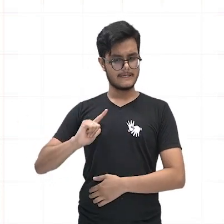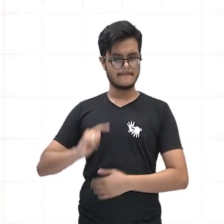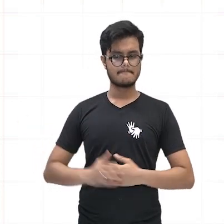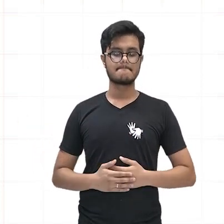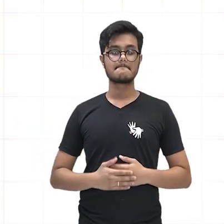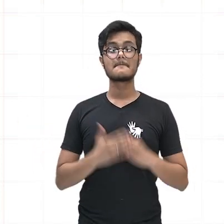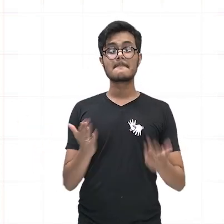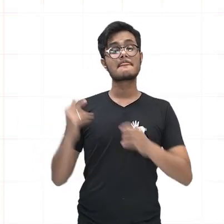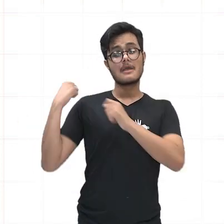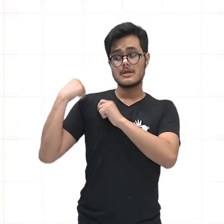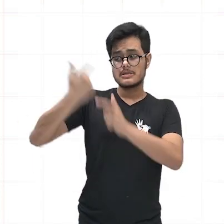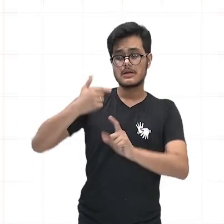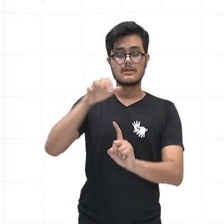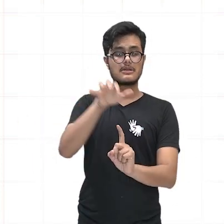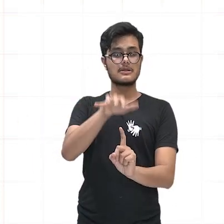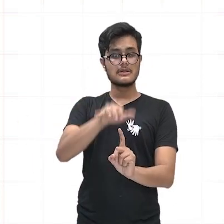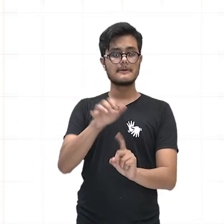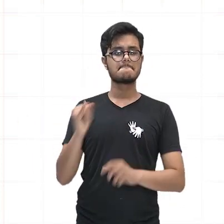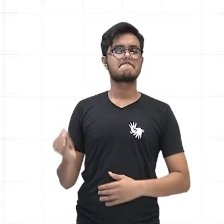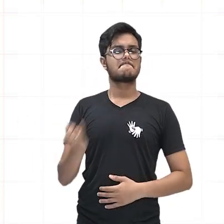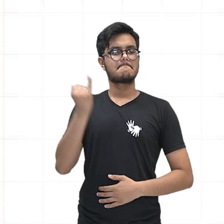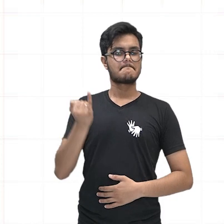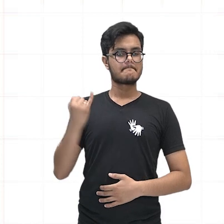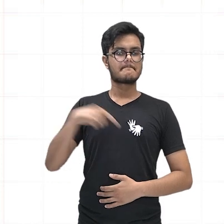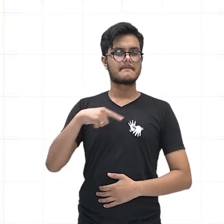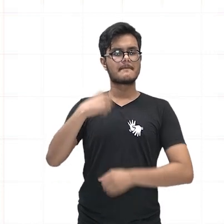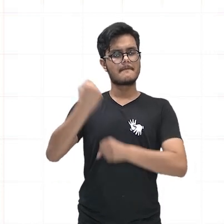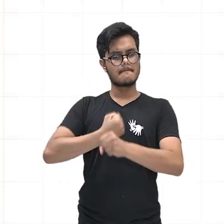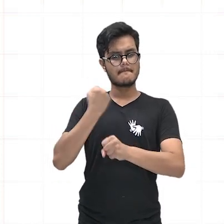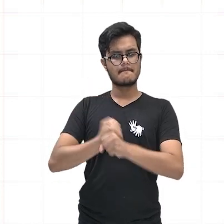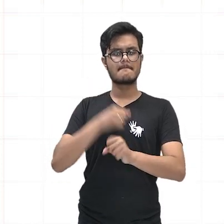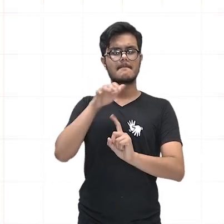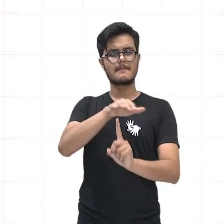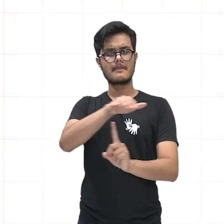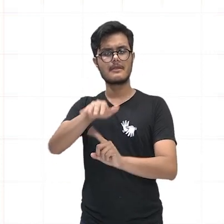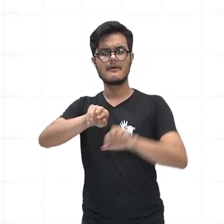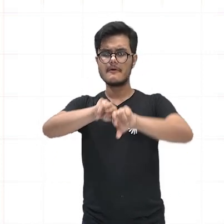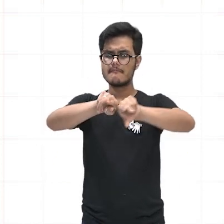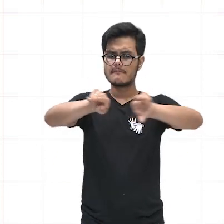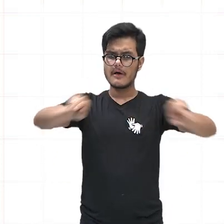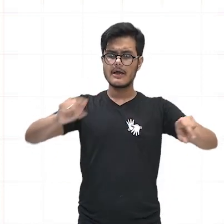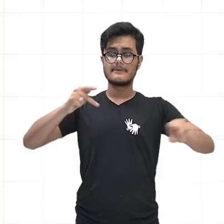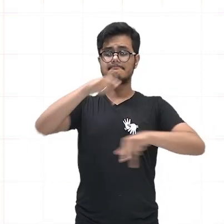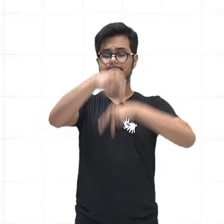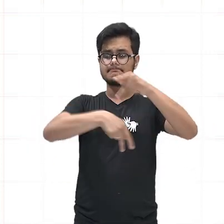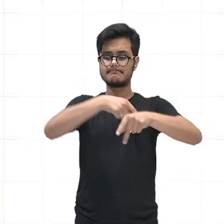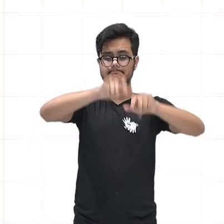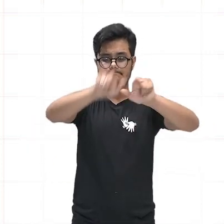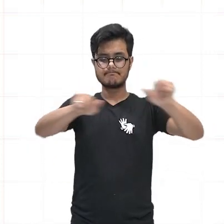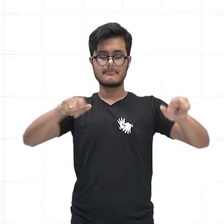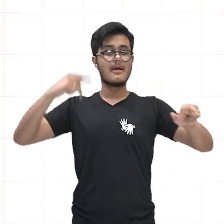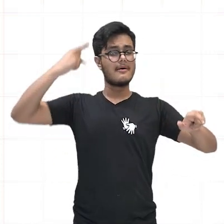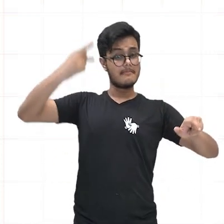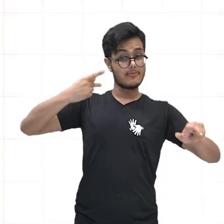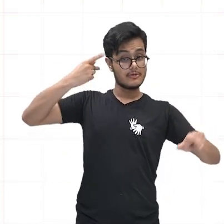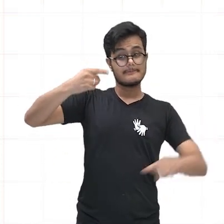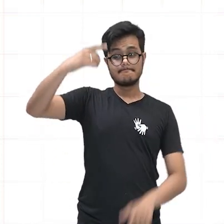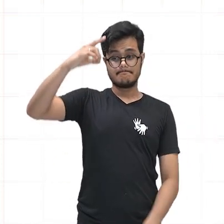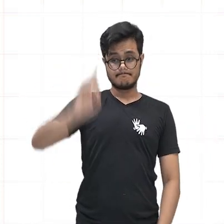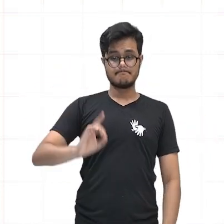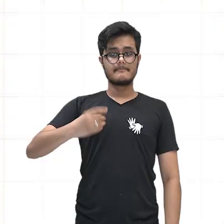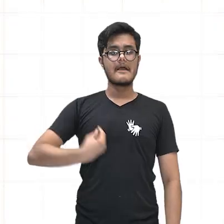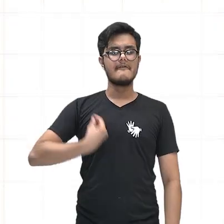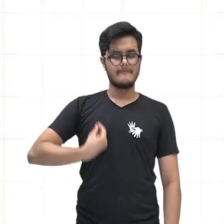seu legado a gente pode destacar aí ó suas reformas ajudaram a integrar diferentes segmentos da população na